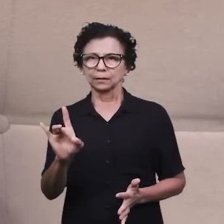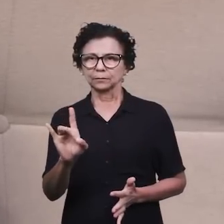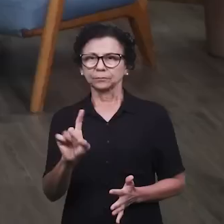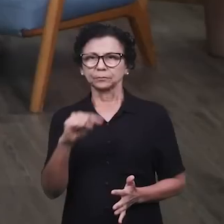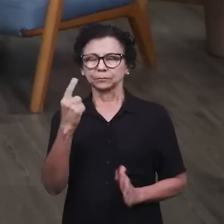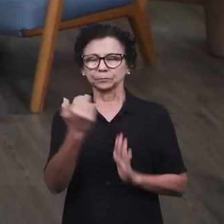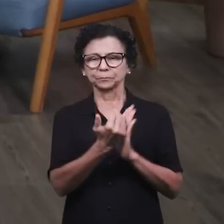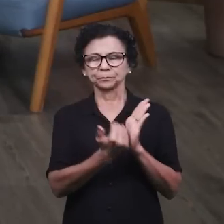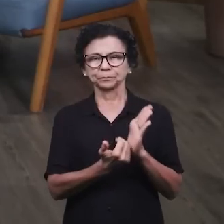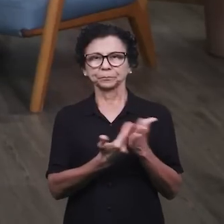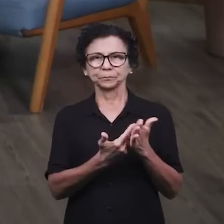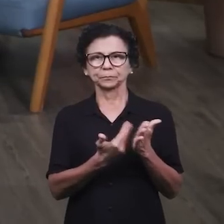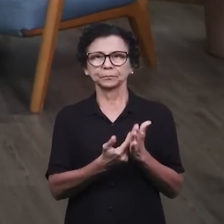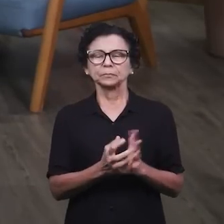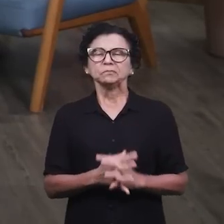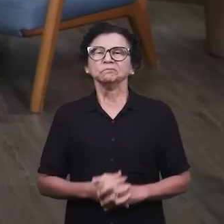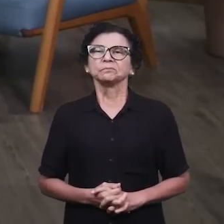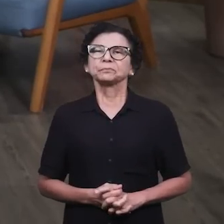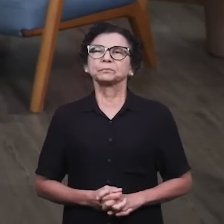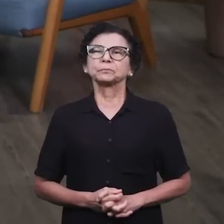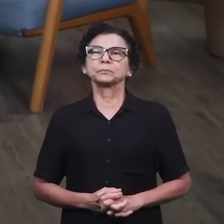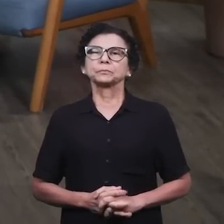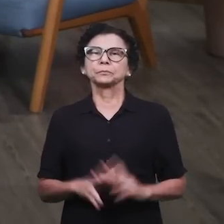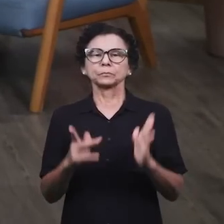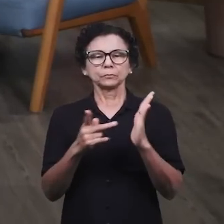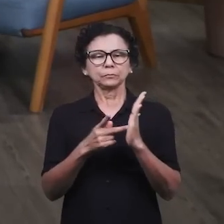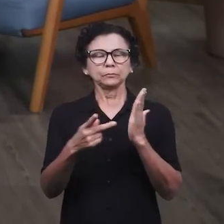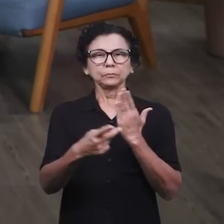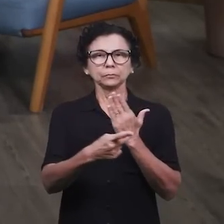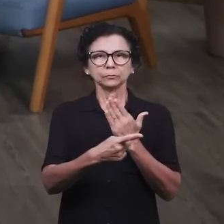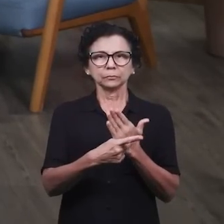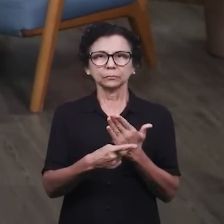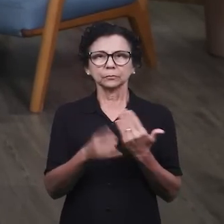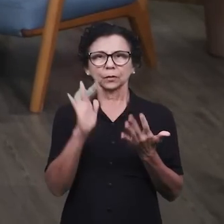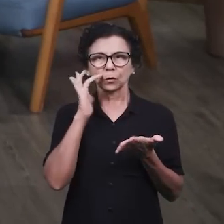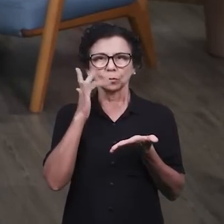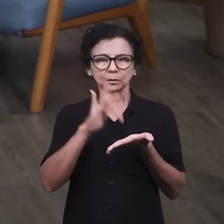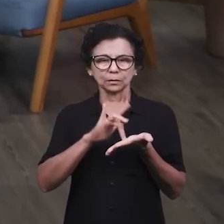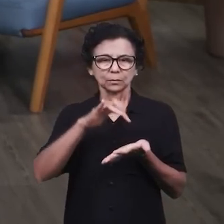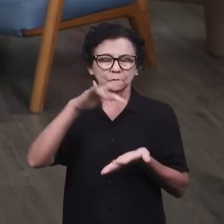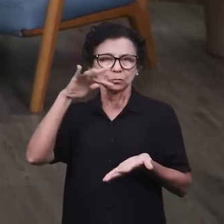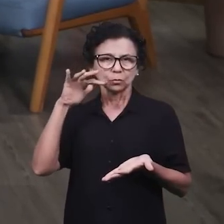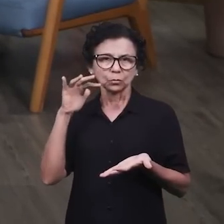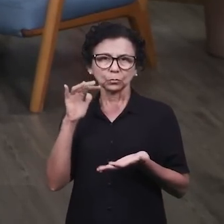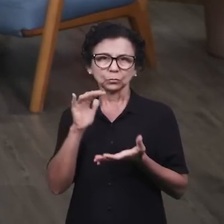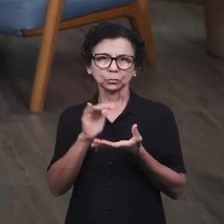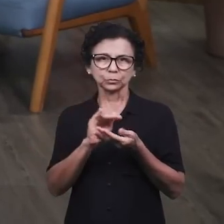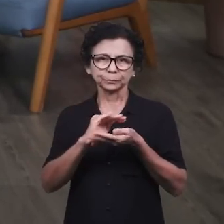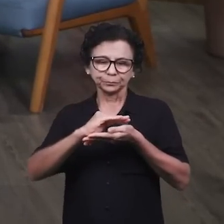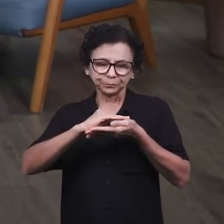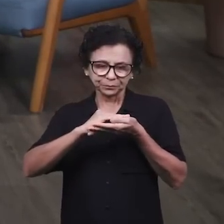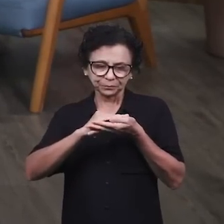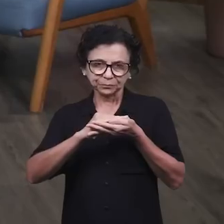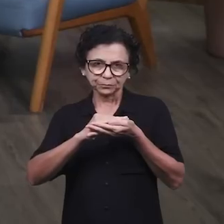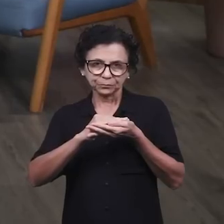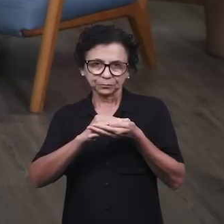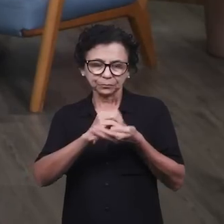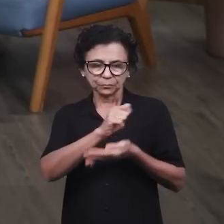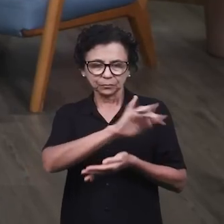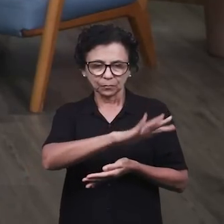que historicamente foi o que aconteceu. E mais uma vez, eu lembro que as 7 cartas vão